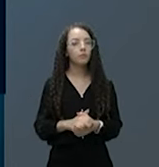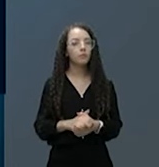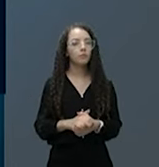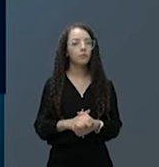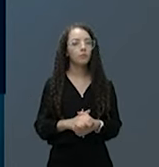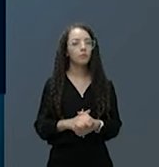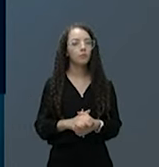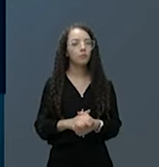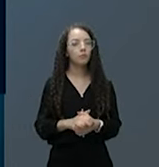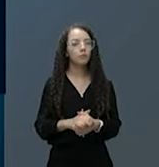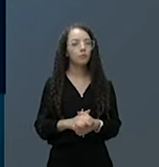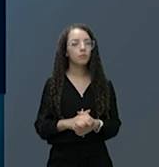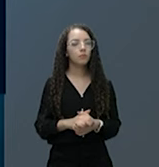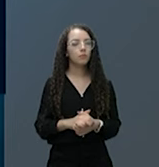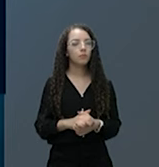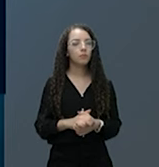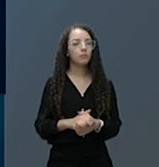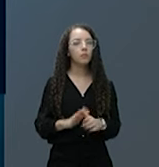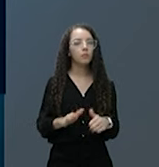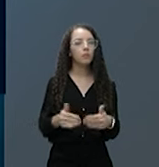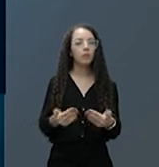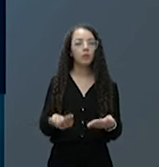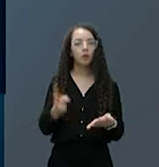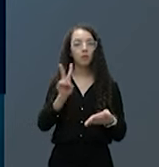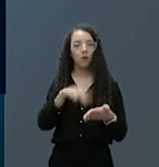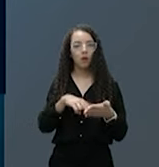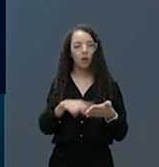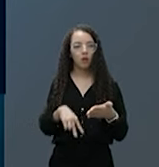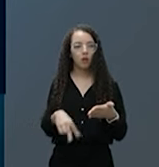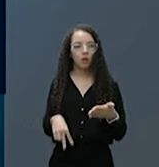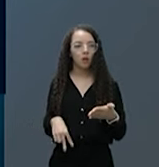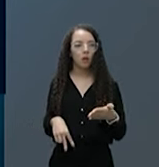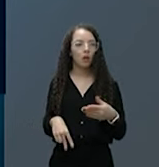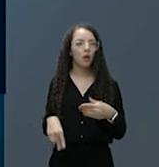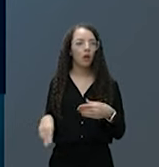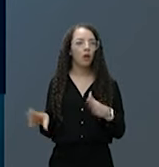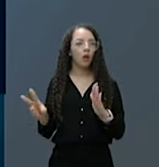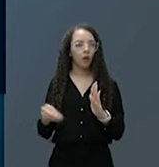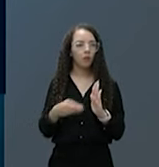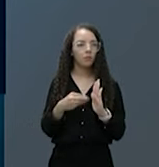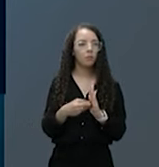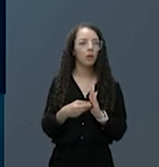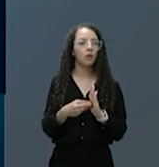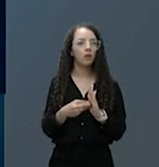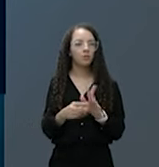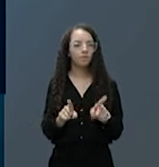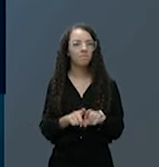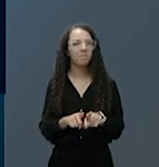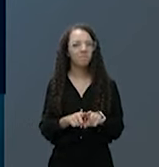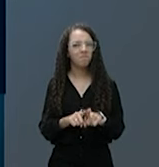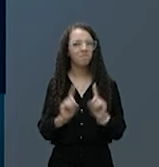E, senhora Presidente, farei a leitura da ementa, que ela também é desafiadora.